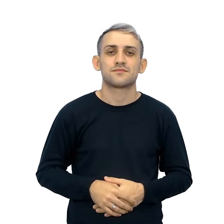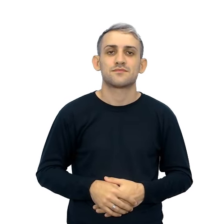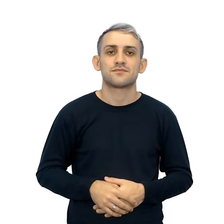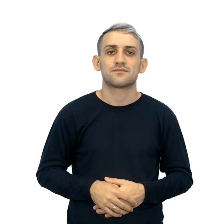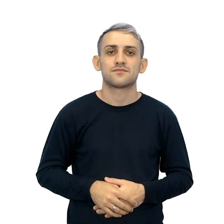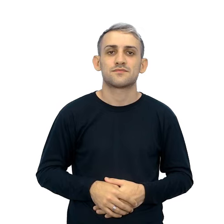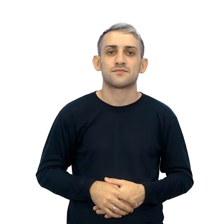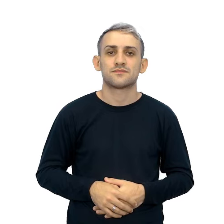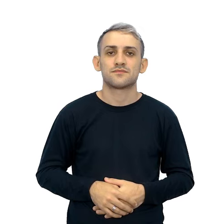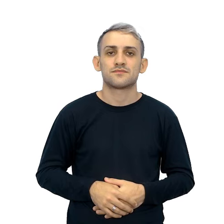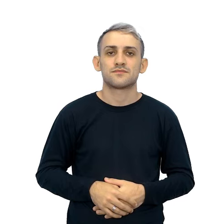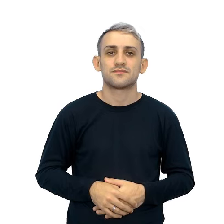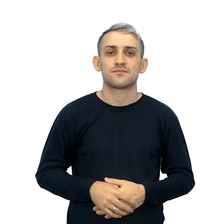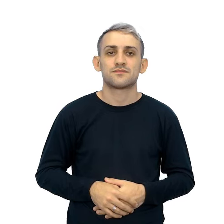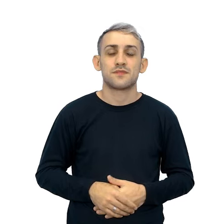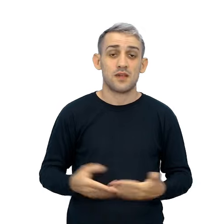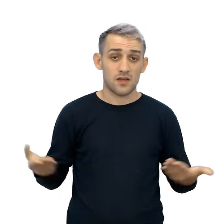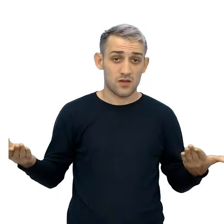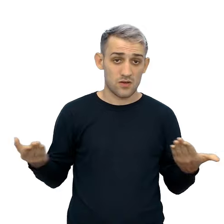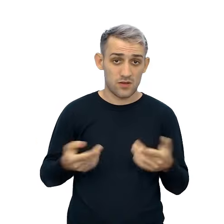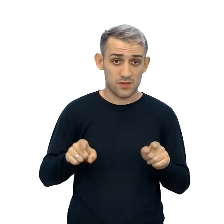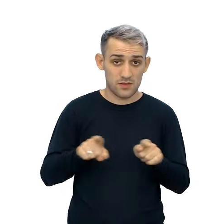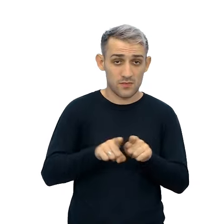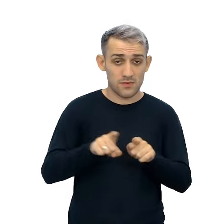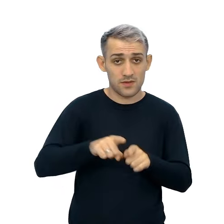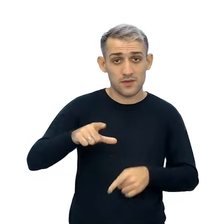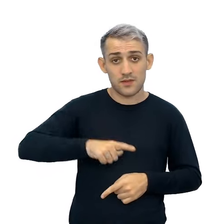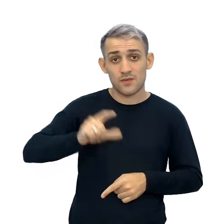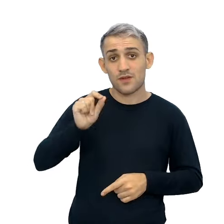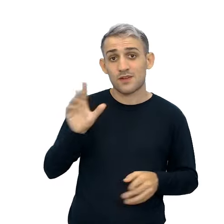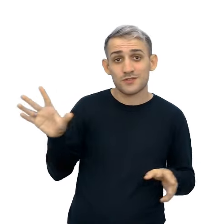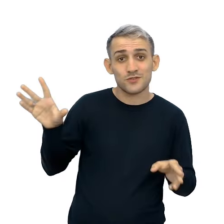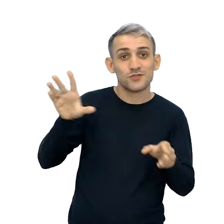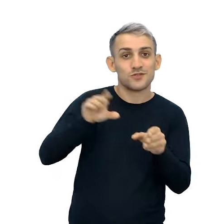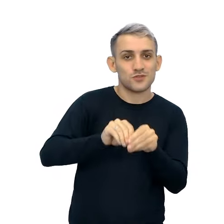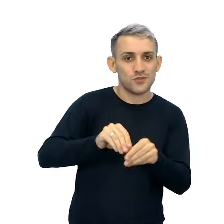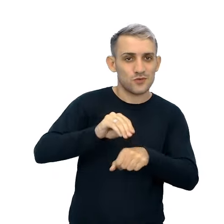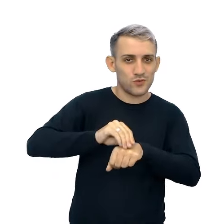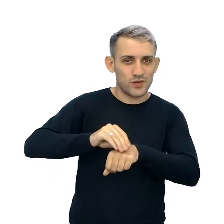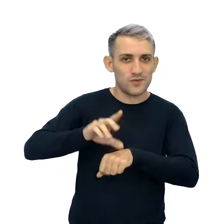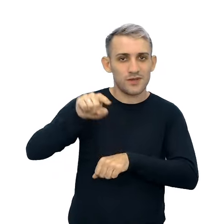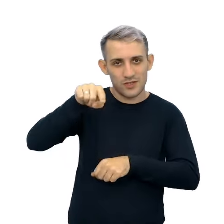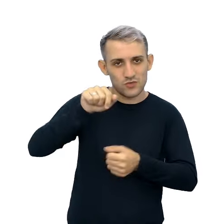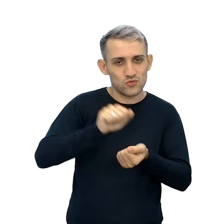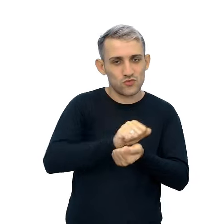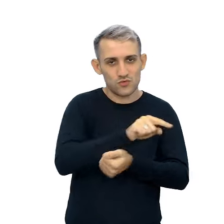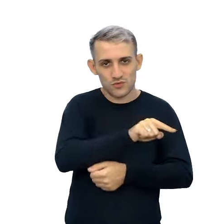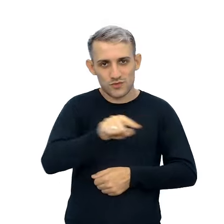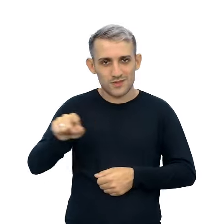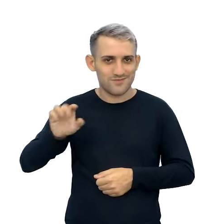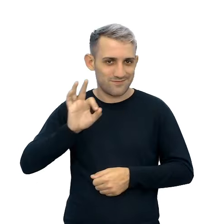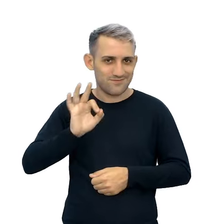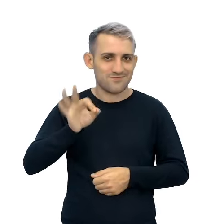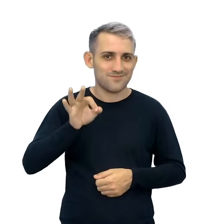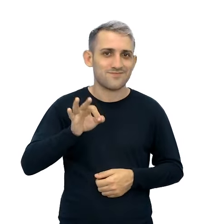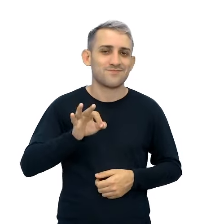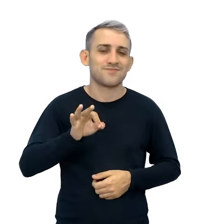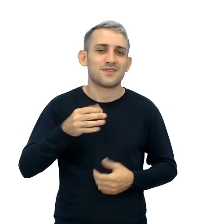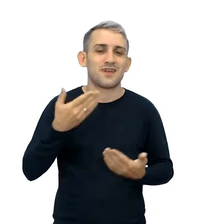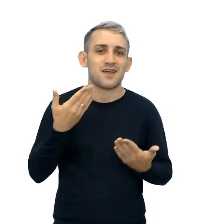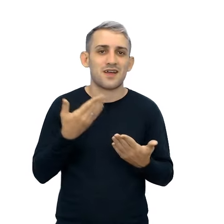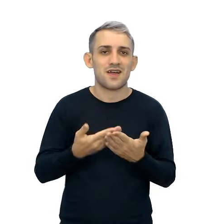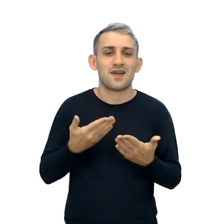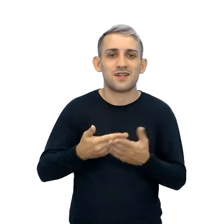ok? Então, nós também sistematizamos o conhecimento aqui com vocês, não é verdade? Nossa